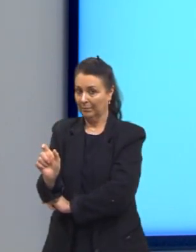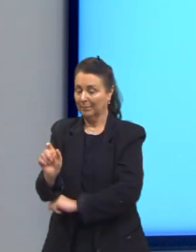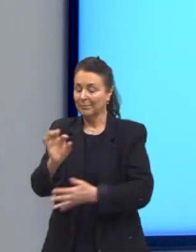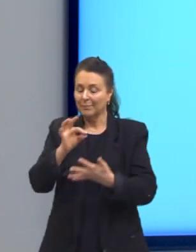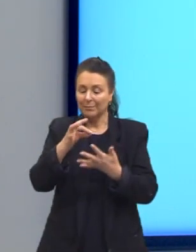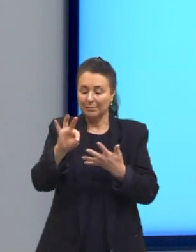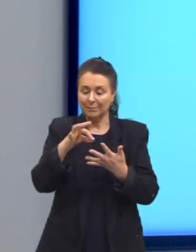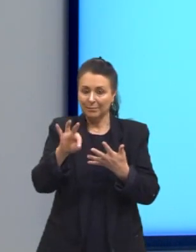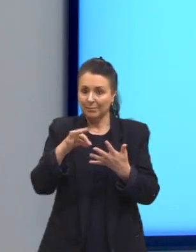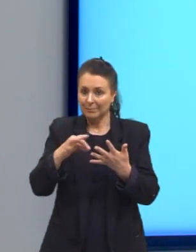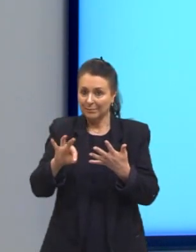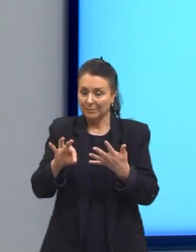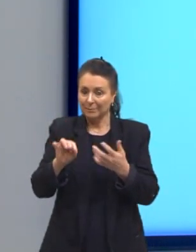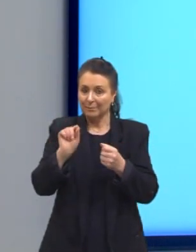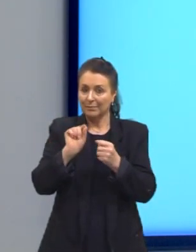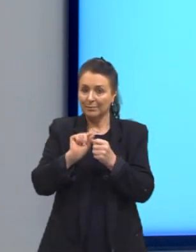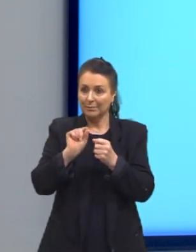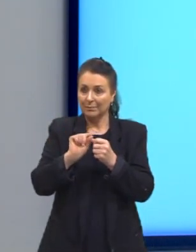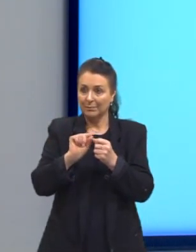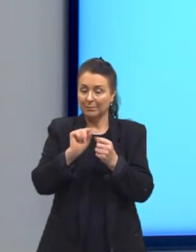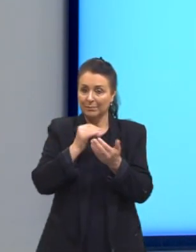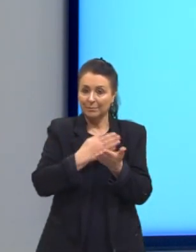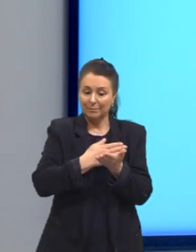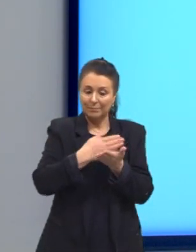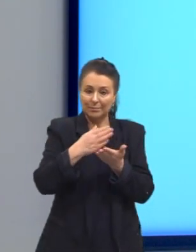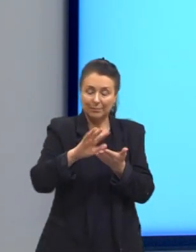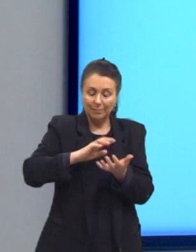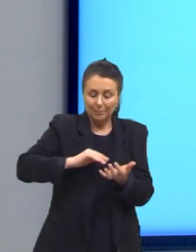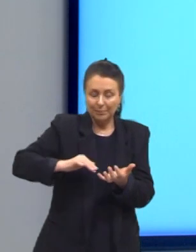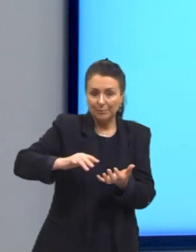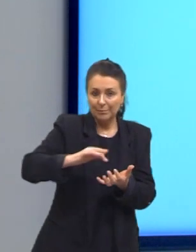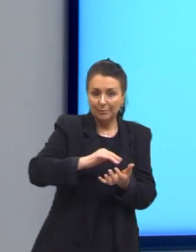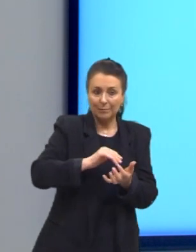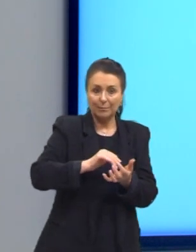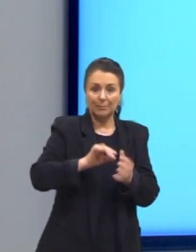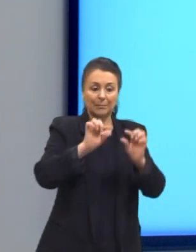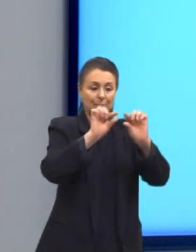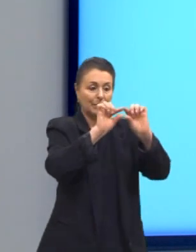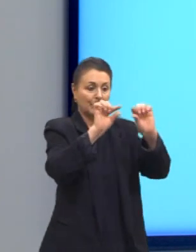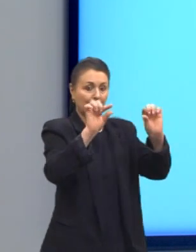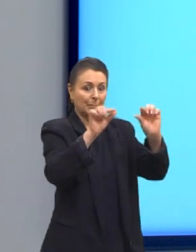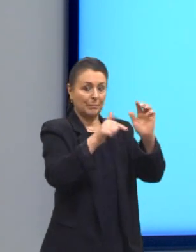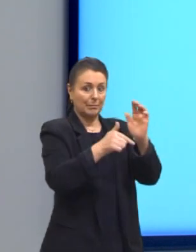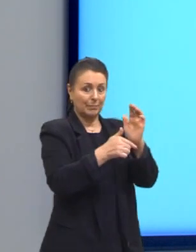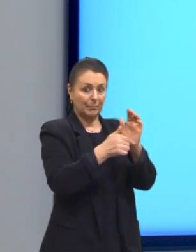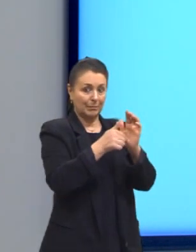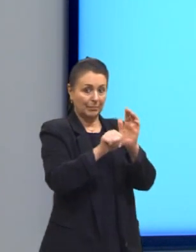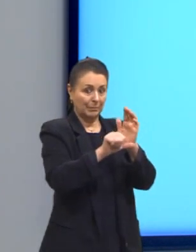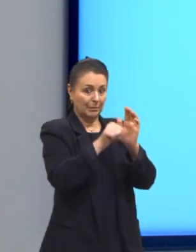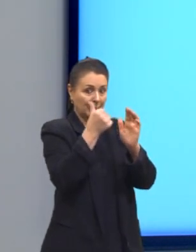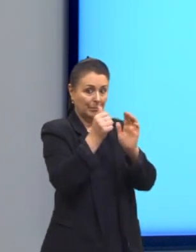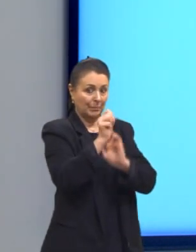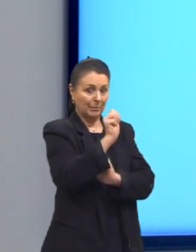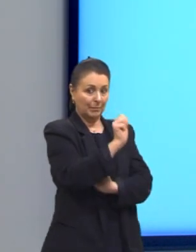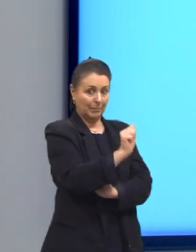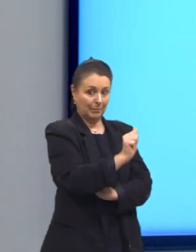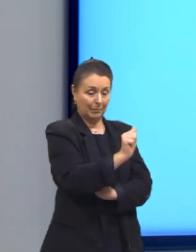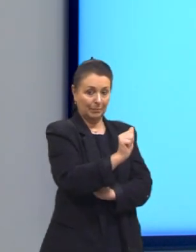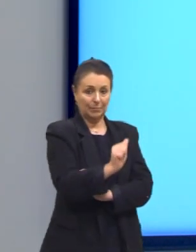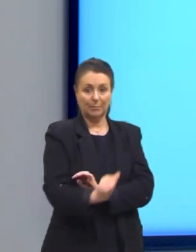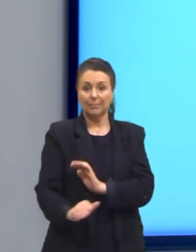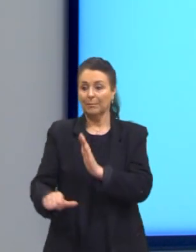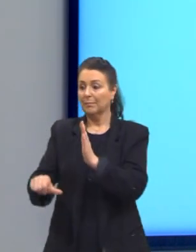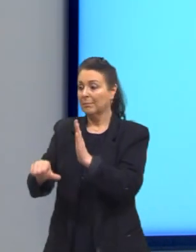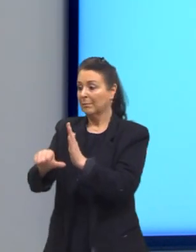destaquei agora nós vamos pegar para começar o nosso cálculo a primeira linha da Matriz a e a primeira